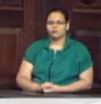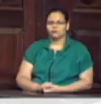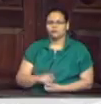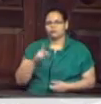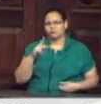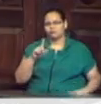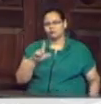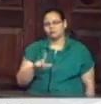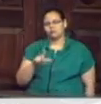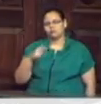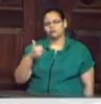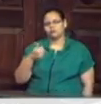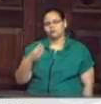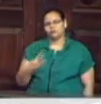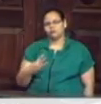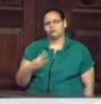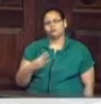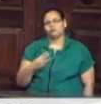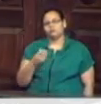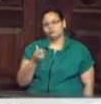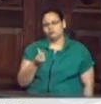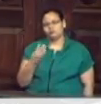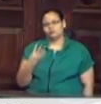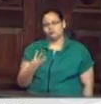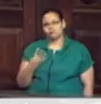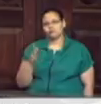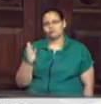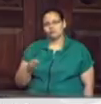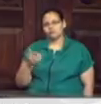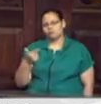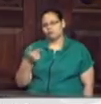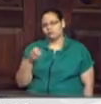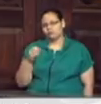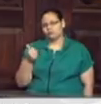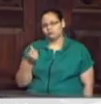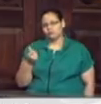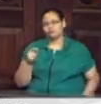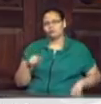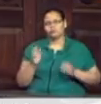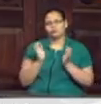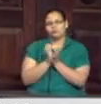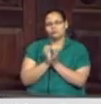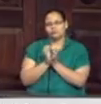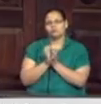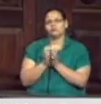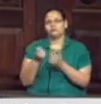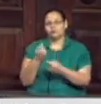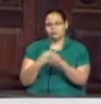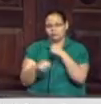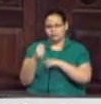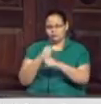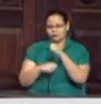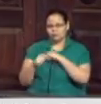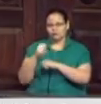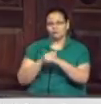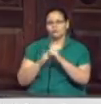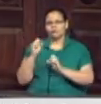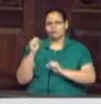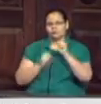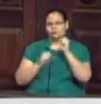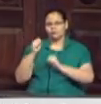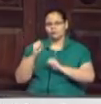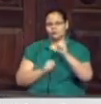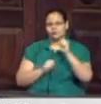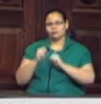PL 1364/2016. Favorável, meu presidente. Pela Comissão de Economia, Indústria e Comércio, o nobre deputado